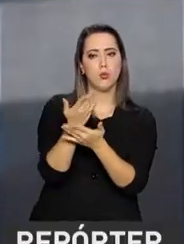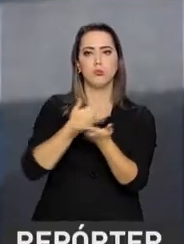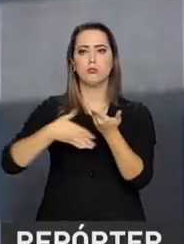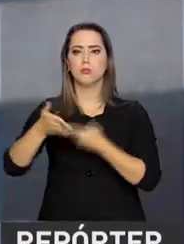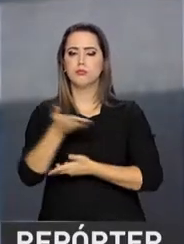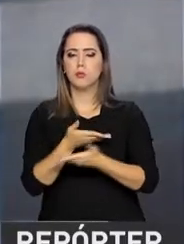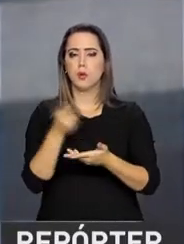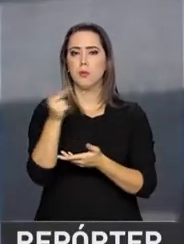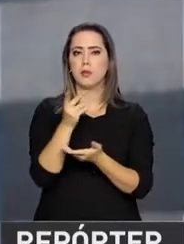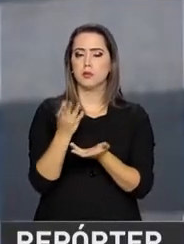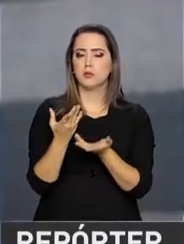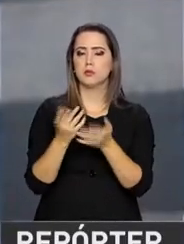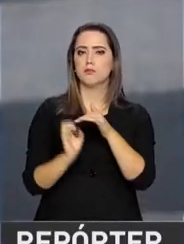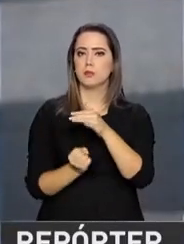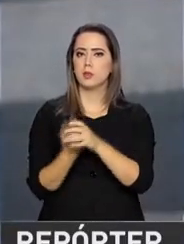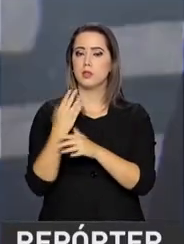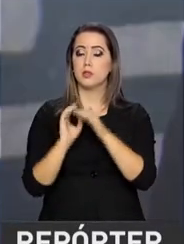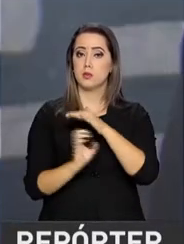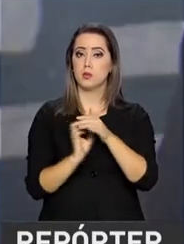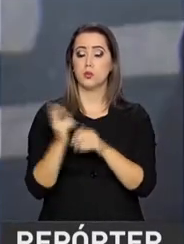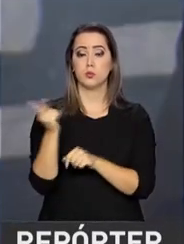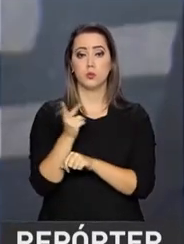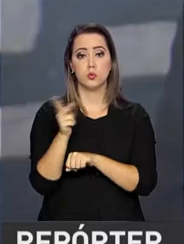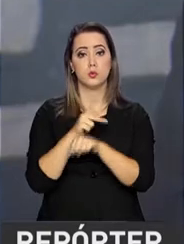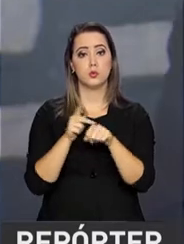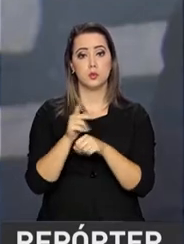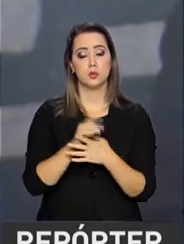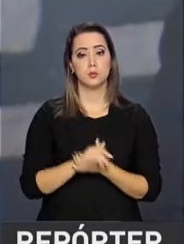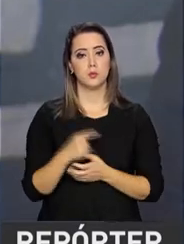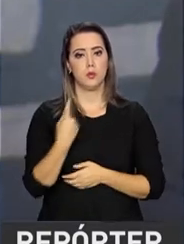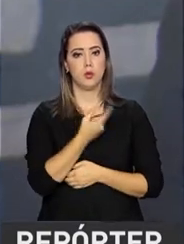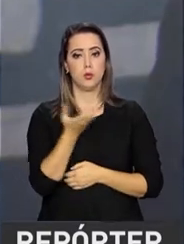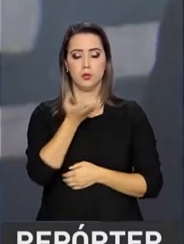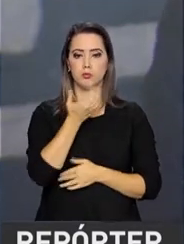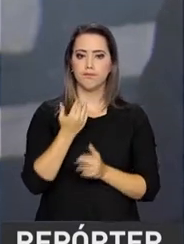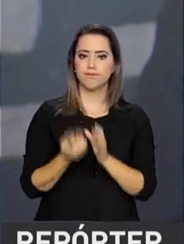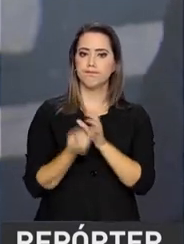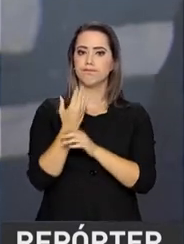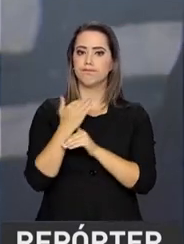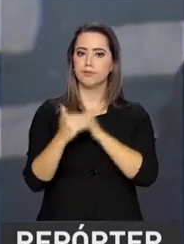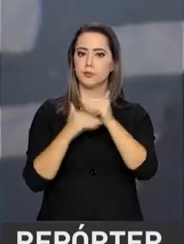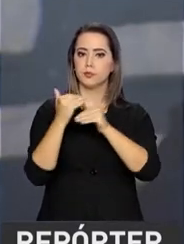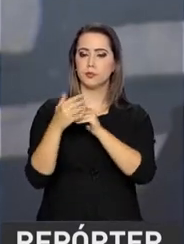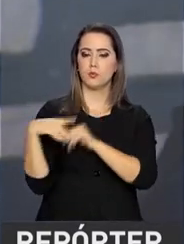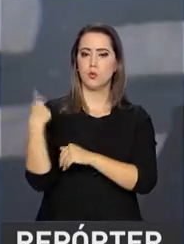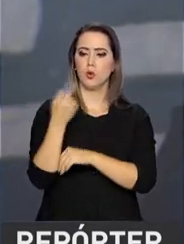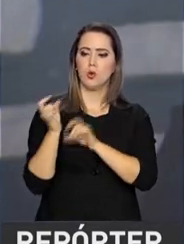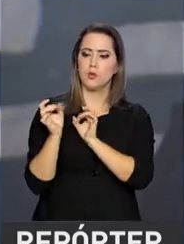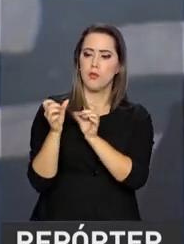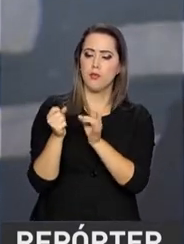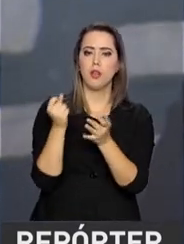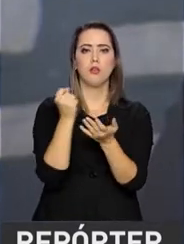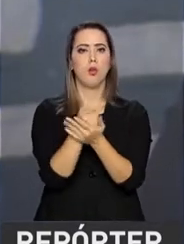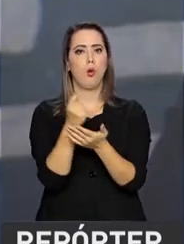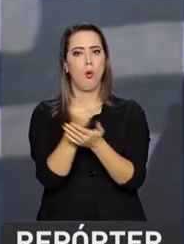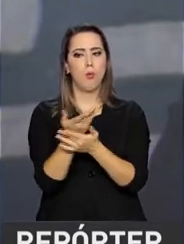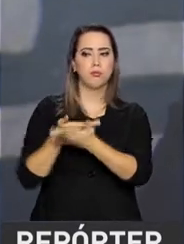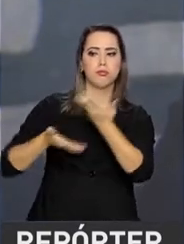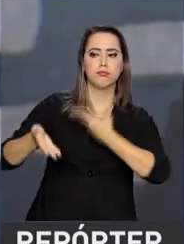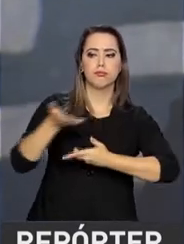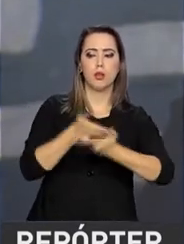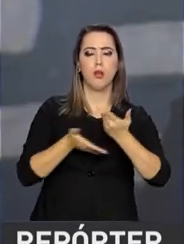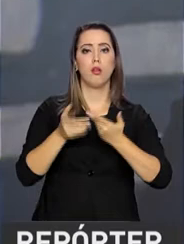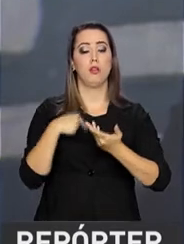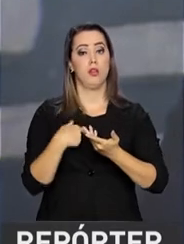investimentos com a macedônia queremos incrementar nossa corrente de comércio queremos promover